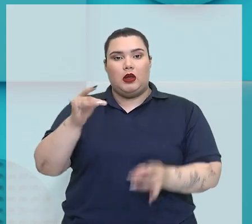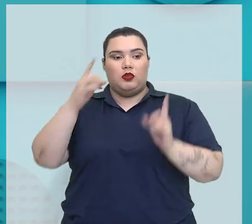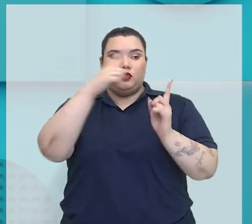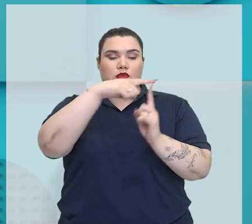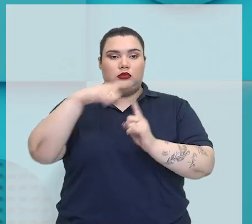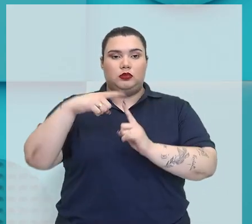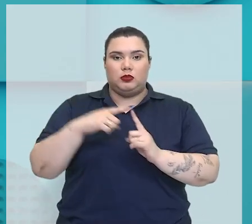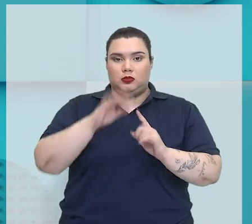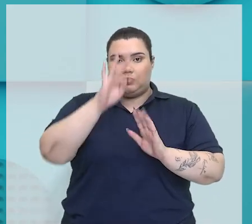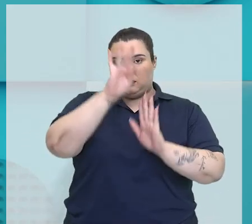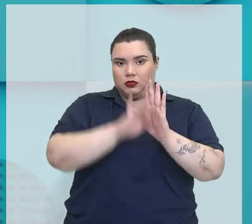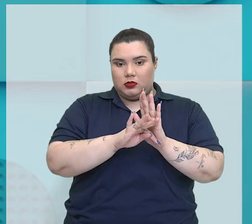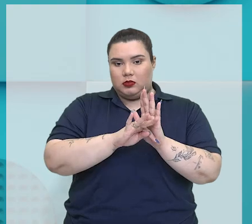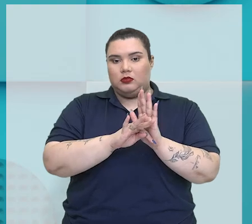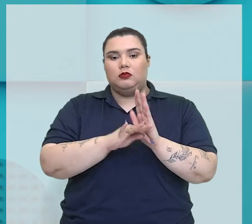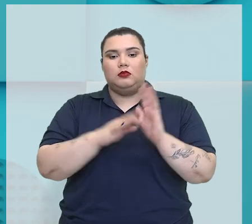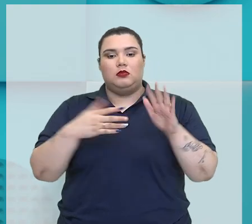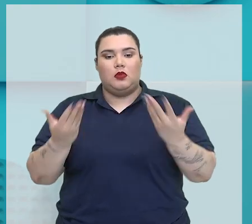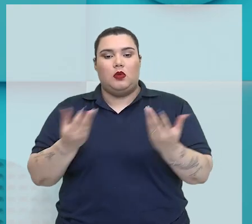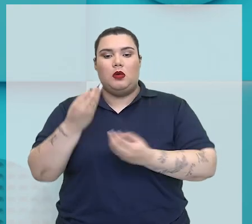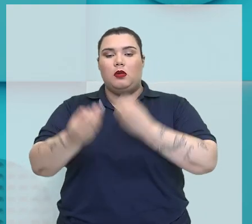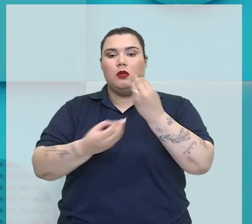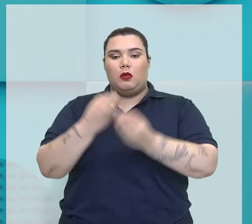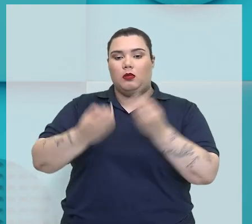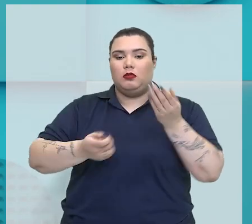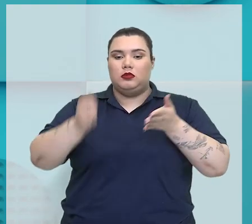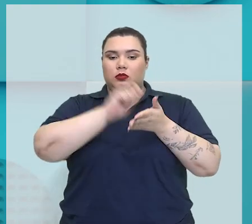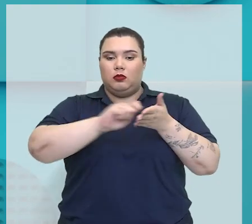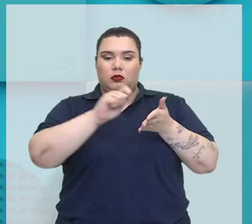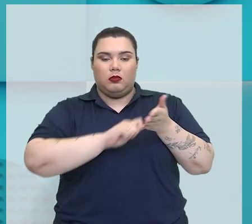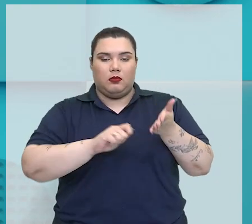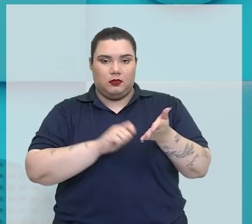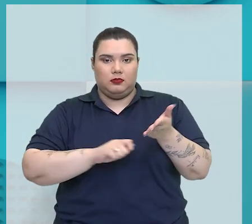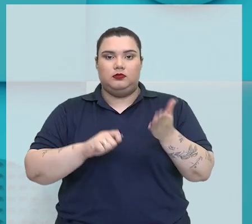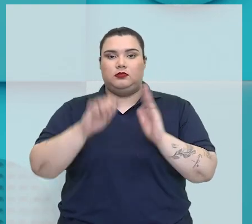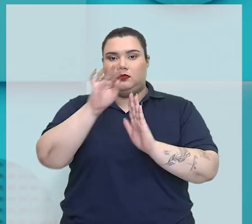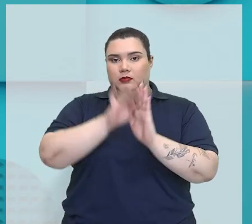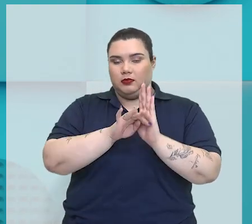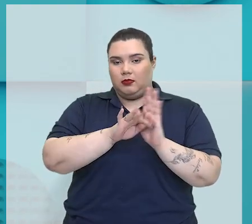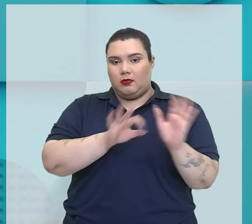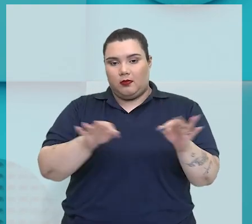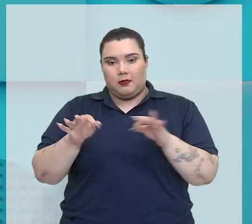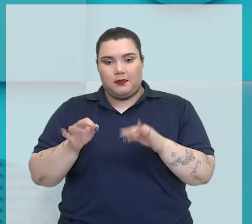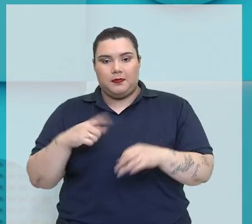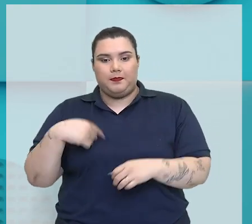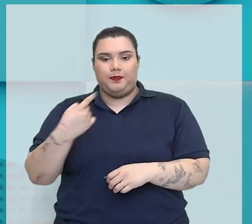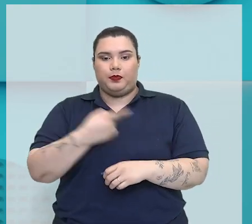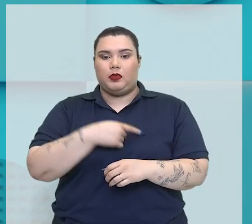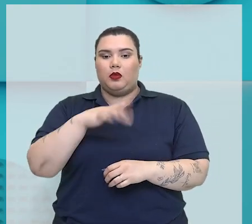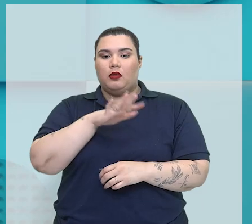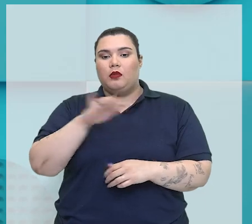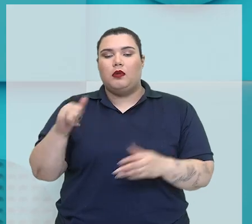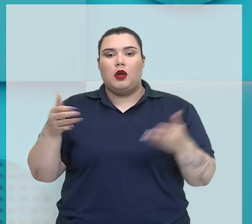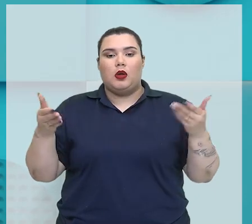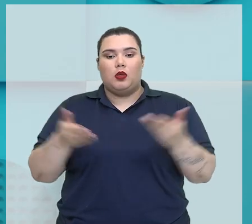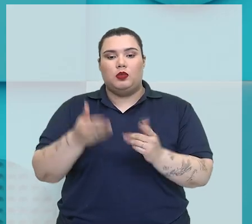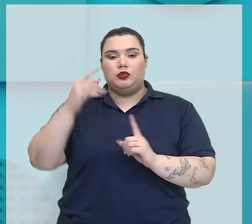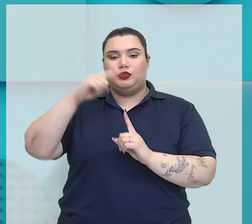está falando de modo, né? Como se escreve, como se estrutura. Então, a gente vai falar do